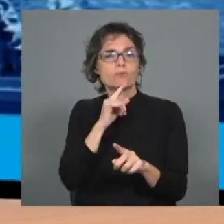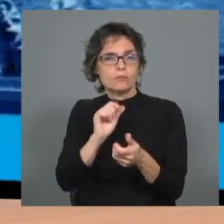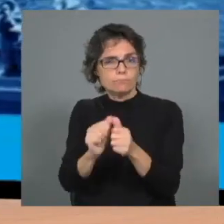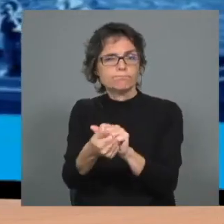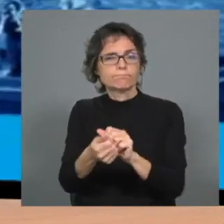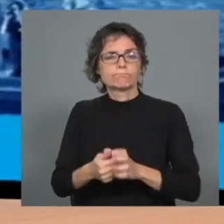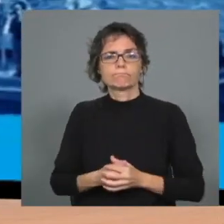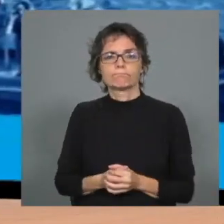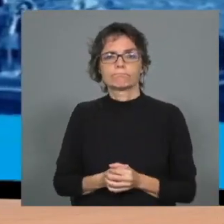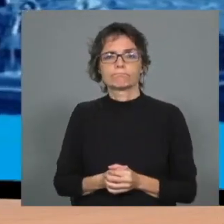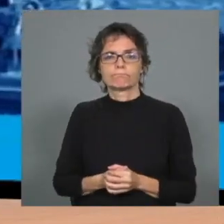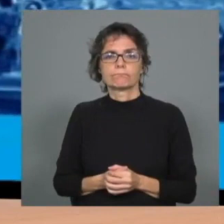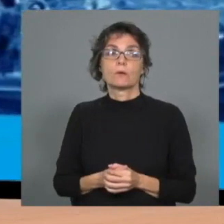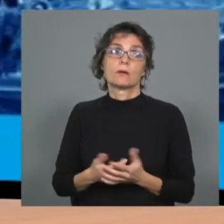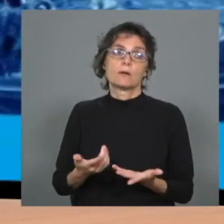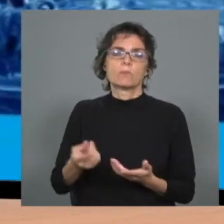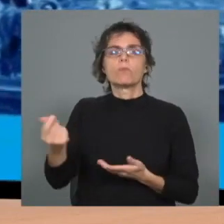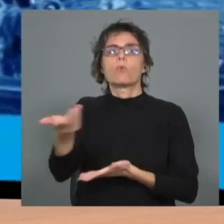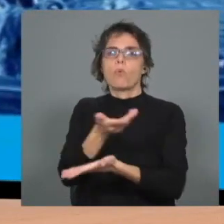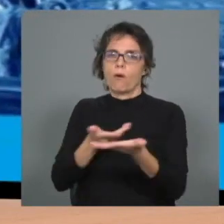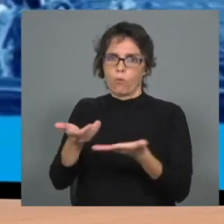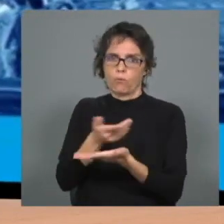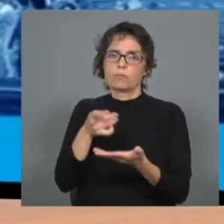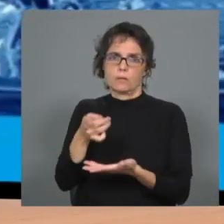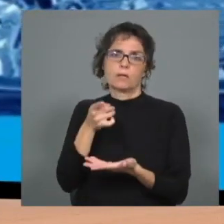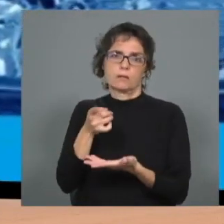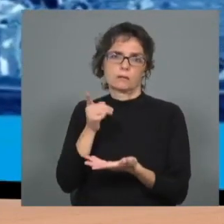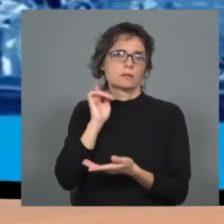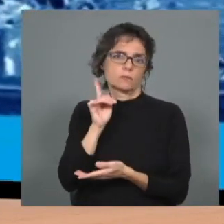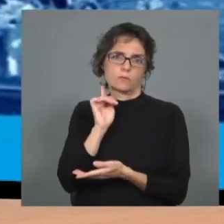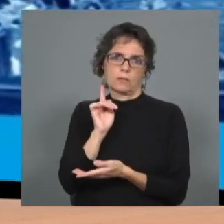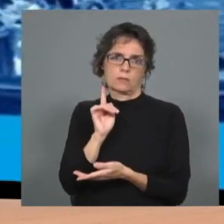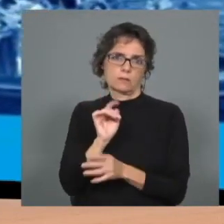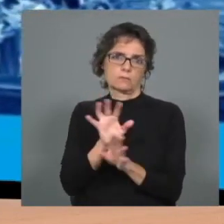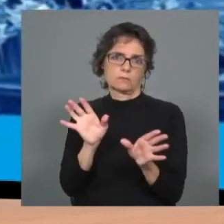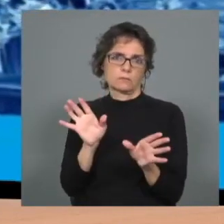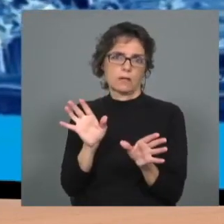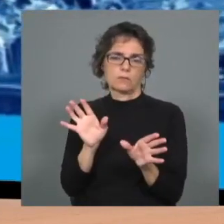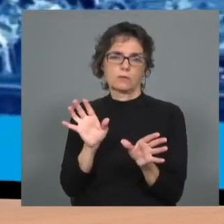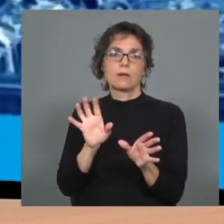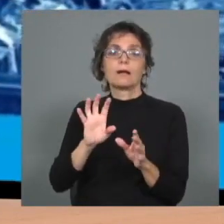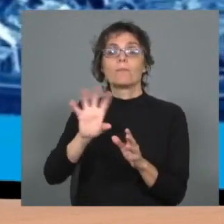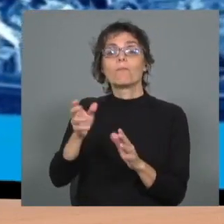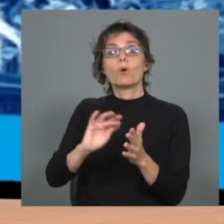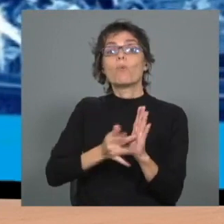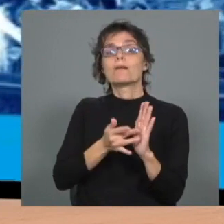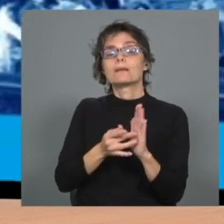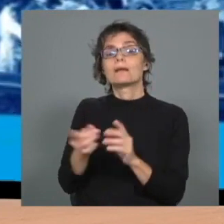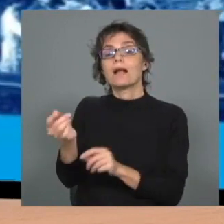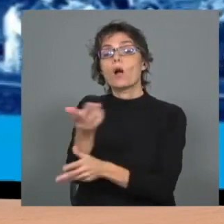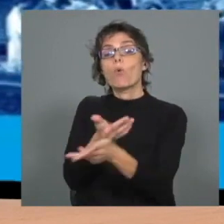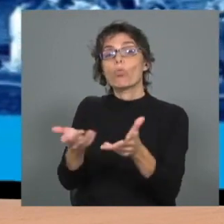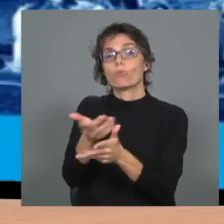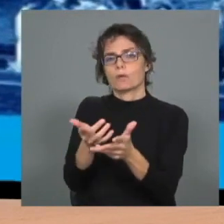A economia é um fator importante, mas volto a dizer, o Brasil sempre teve uma economia muito forte, né?